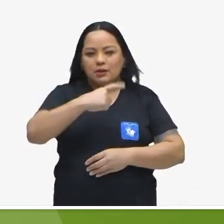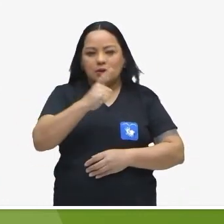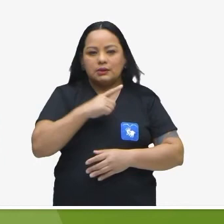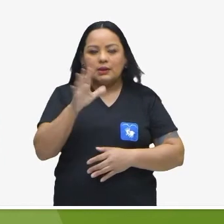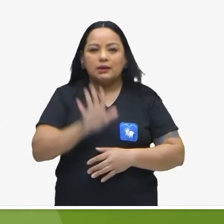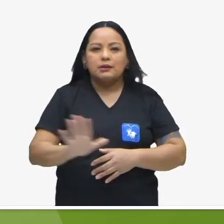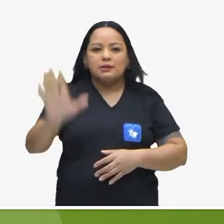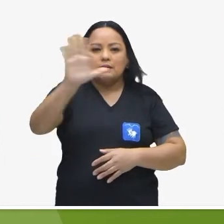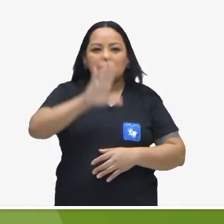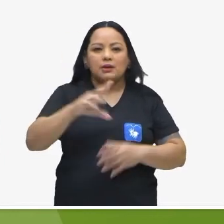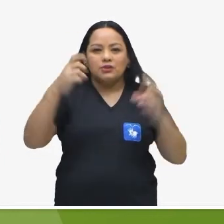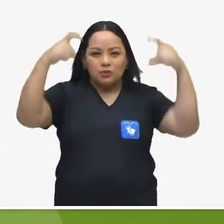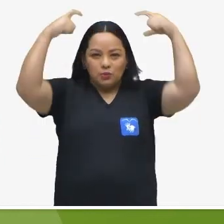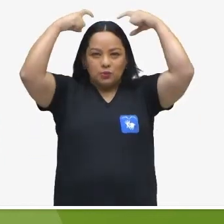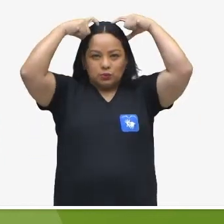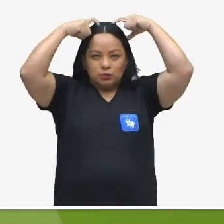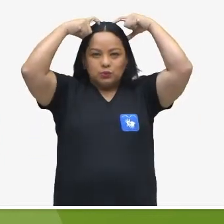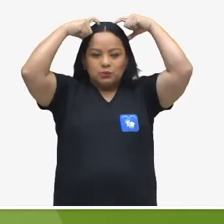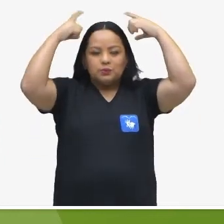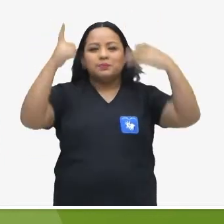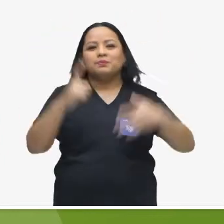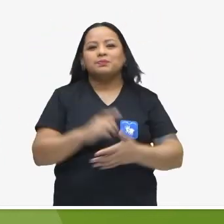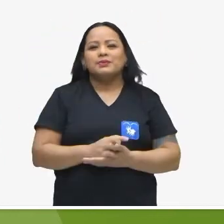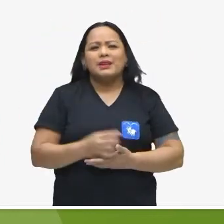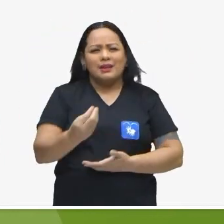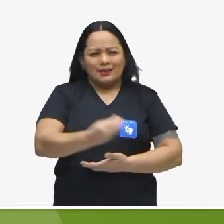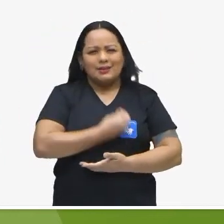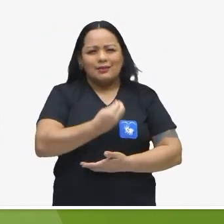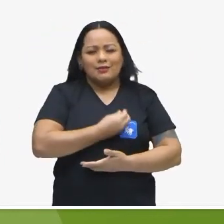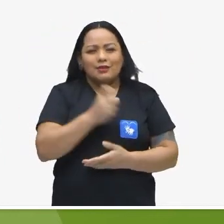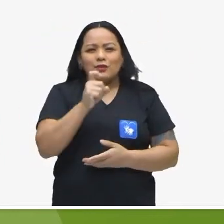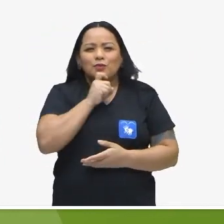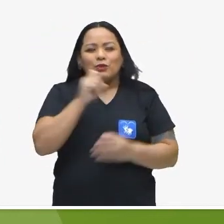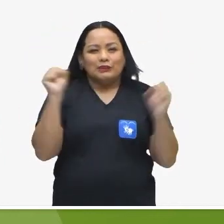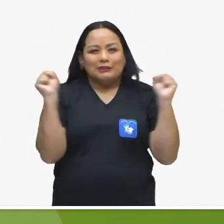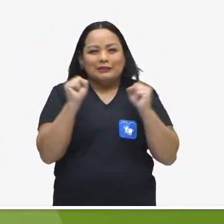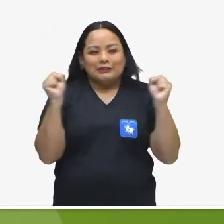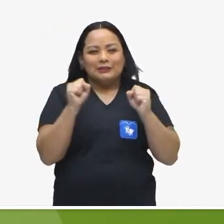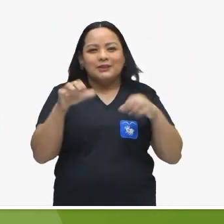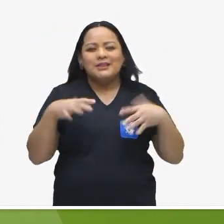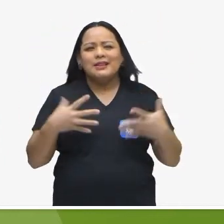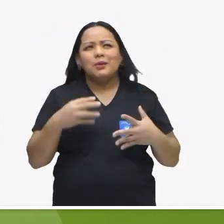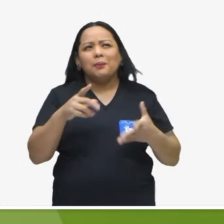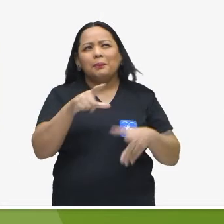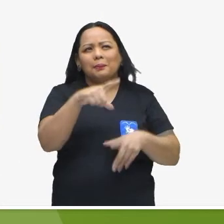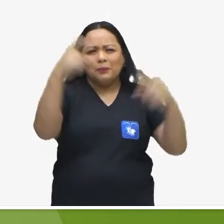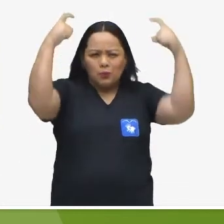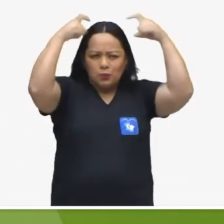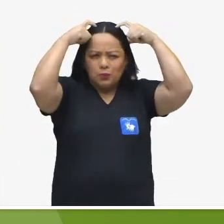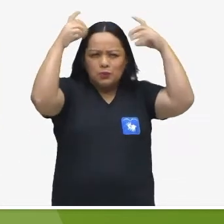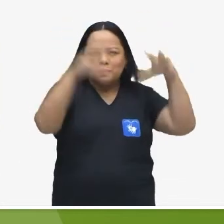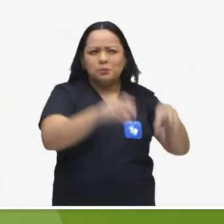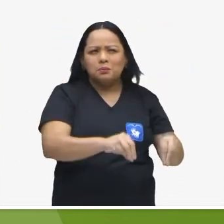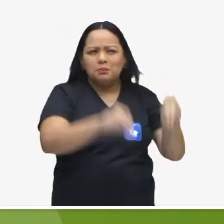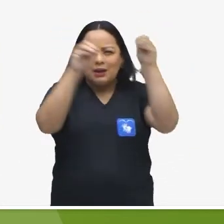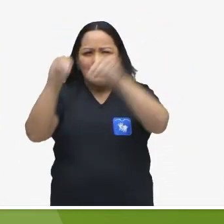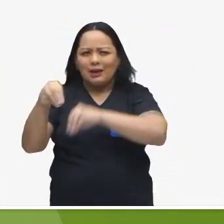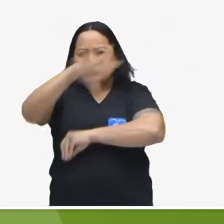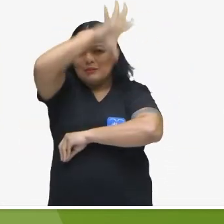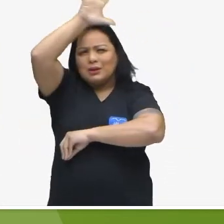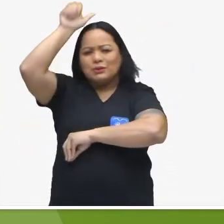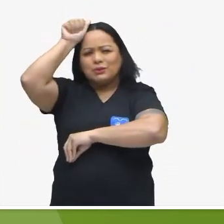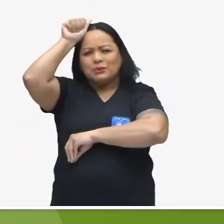imagem um urso polar e ele vive lá no frio. Será que se a gente colocasse um urso polar aqui no meio da floresta